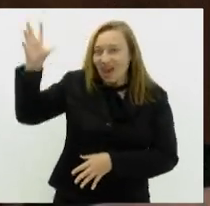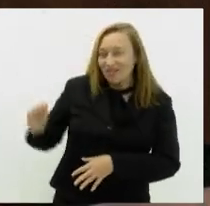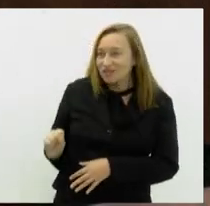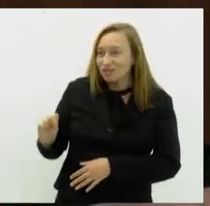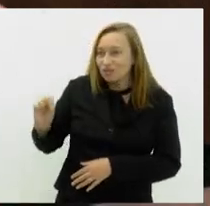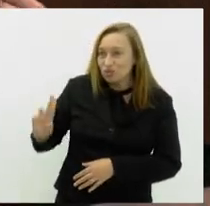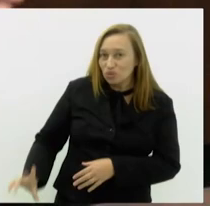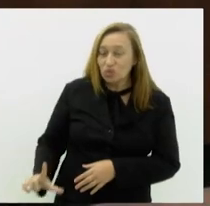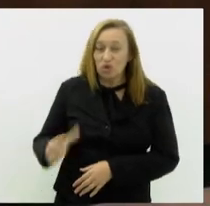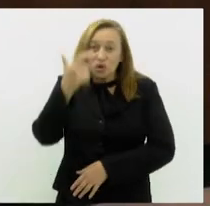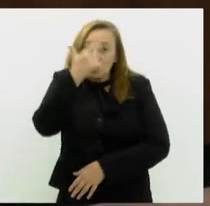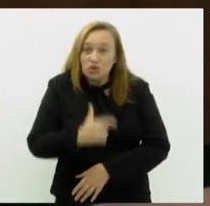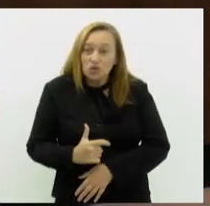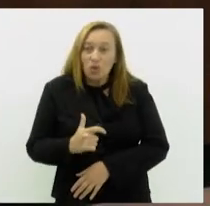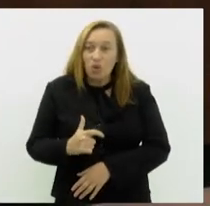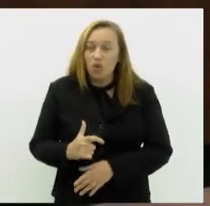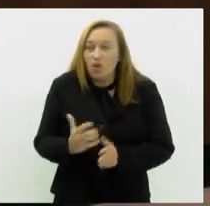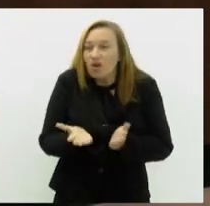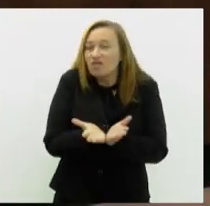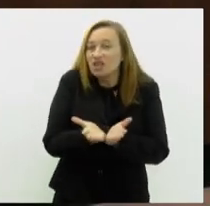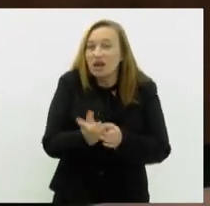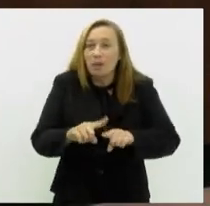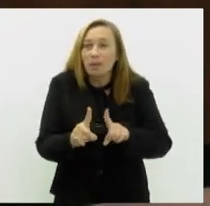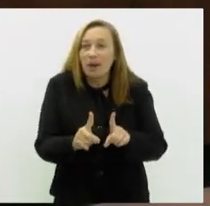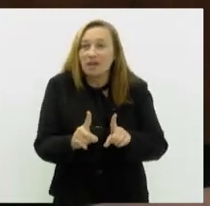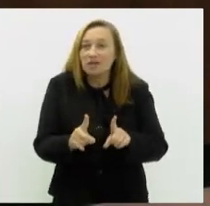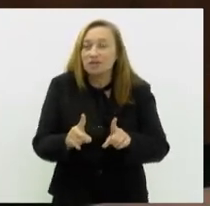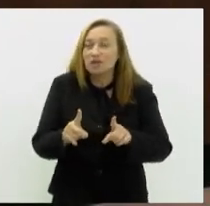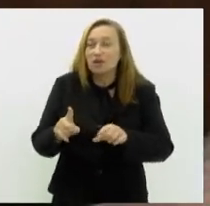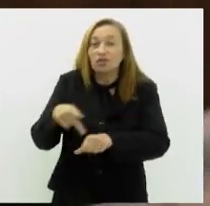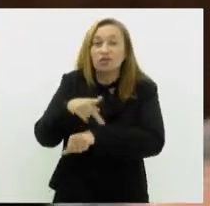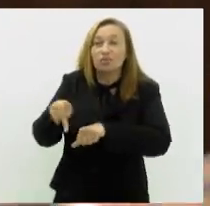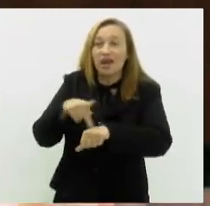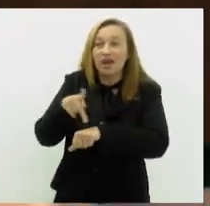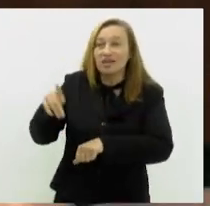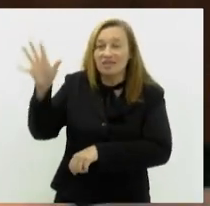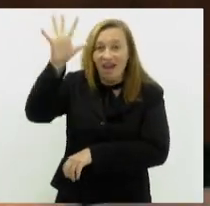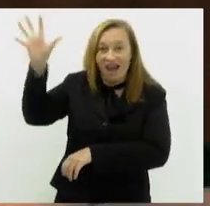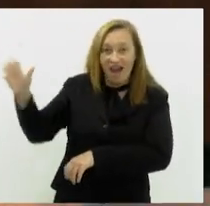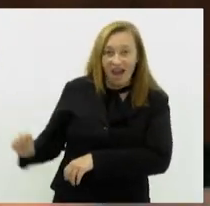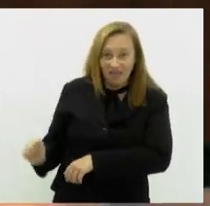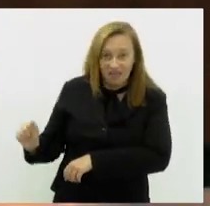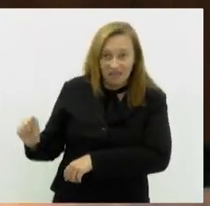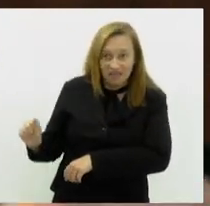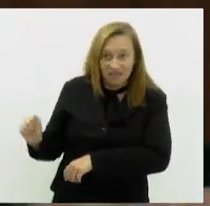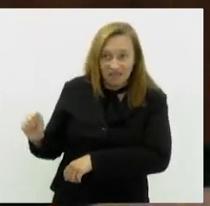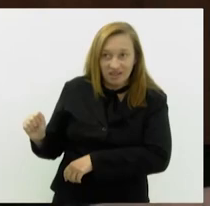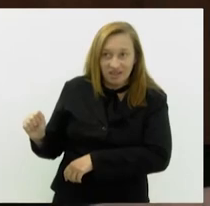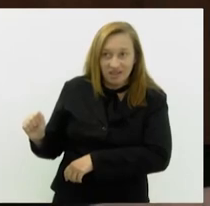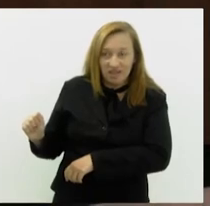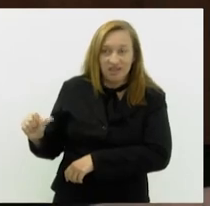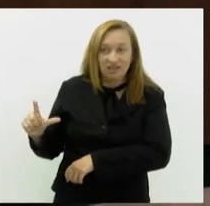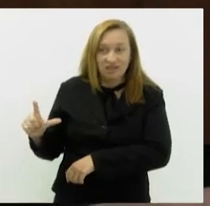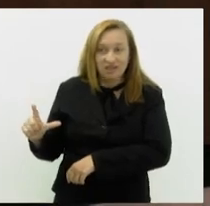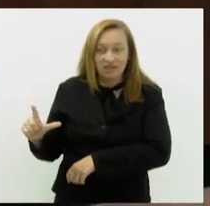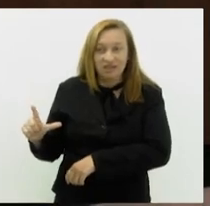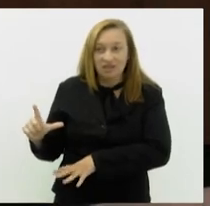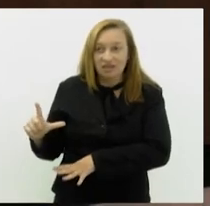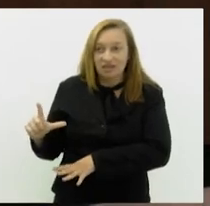Eu sou evangélico, mas aqueles países da África que trouxeram, né, religiões